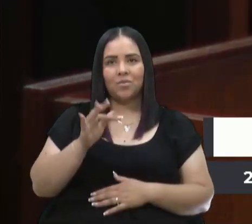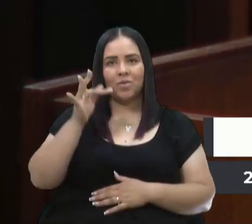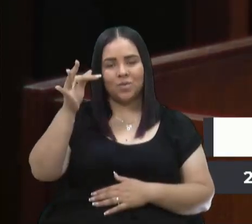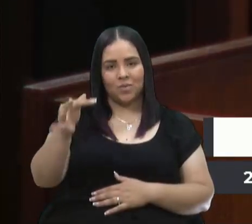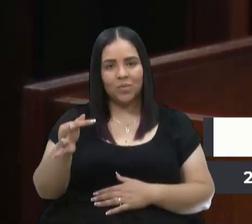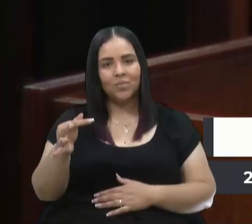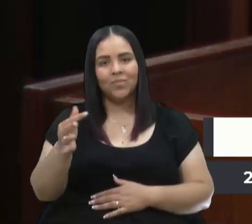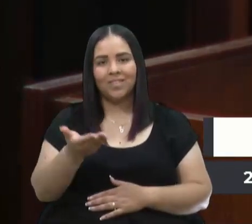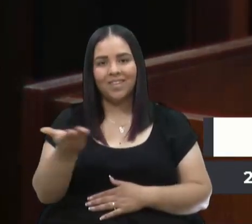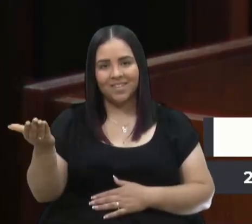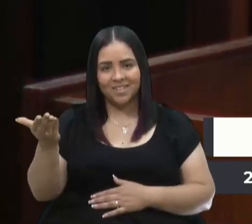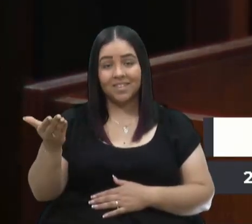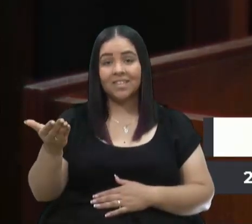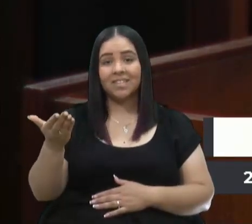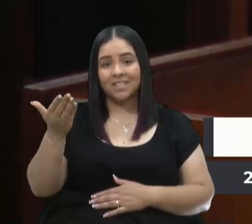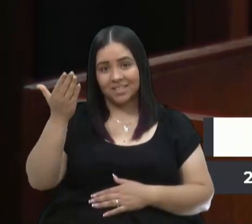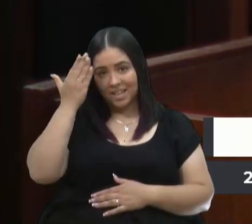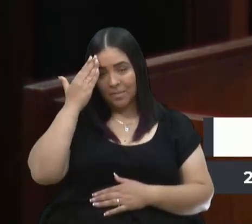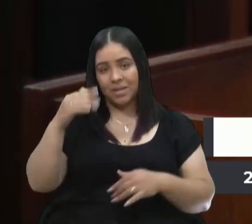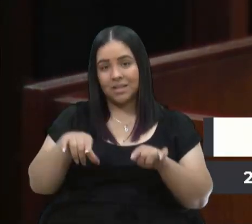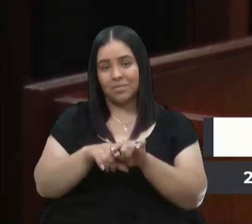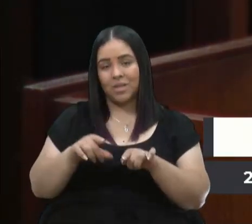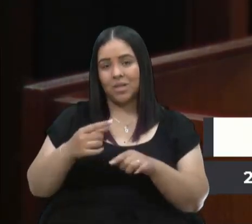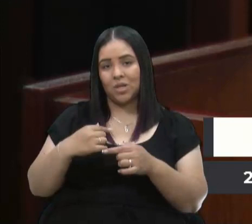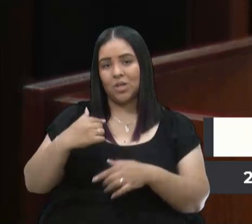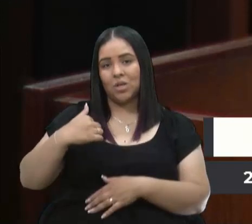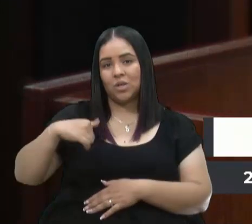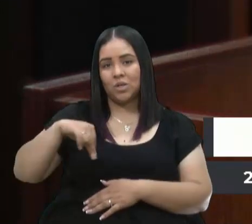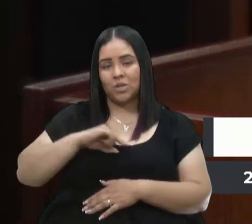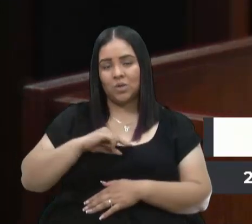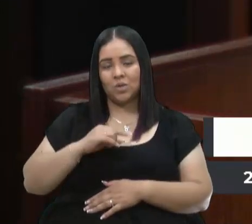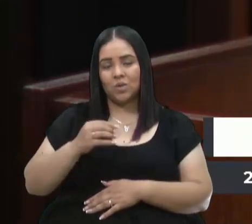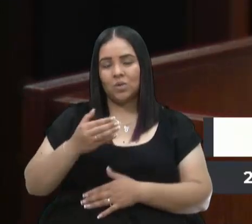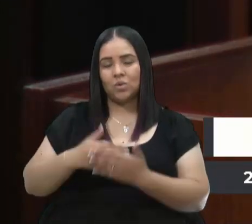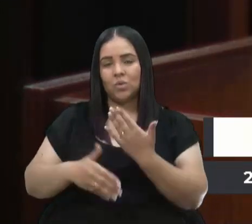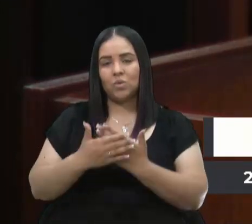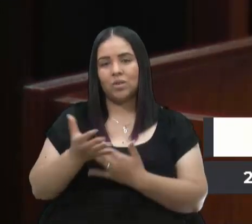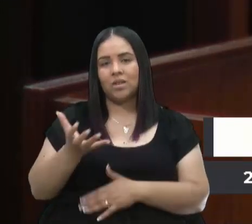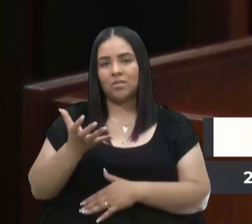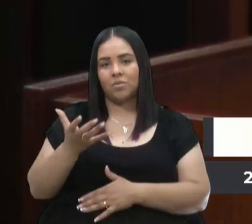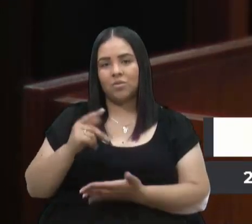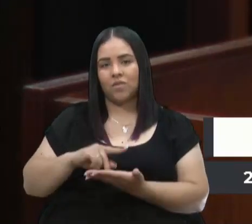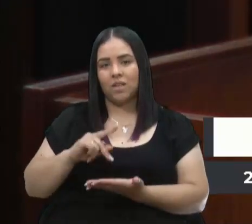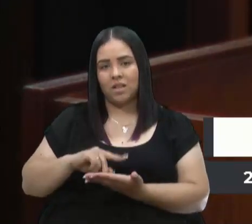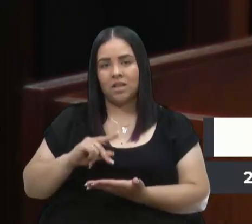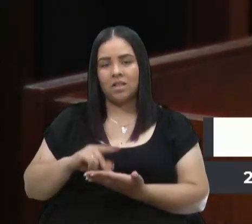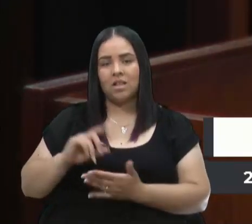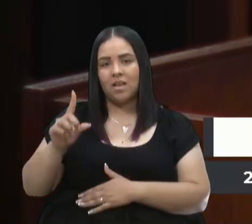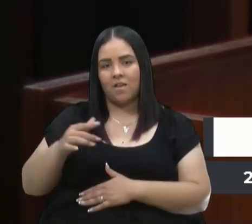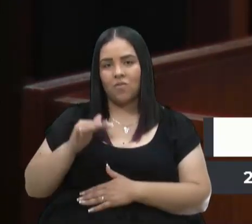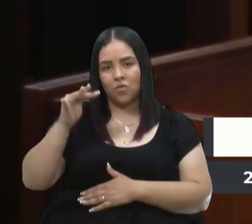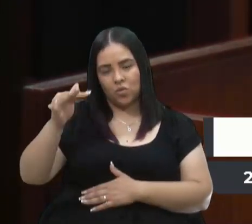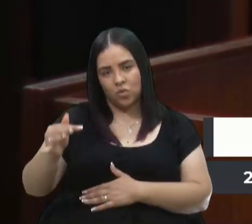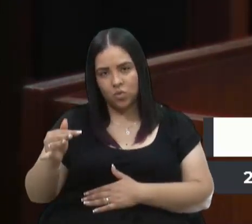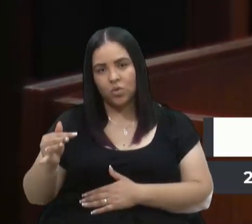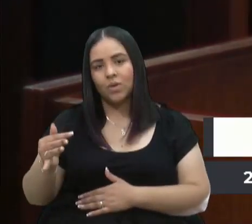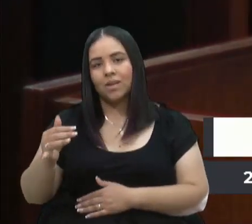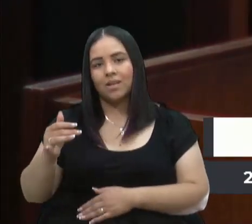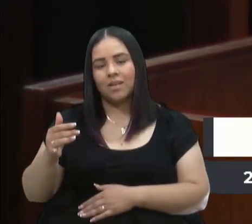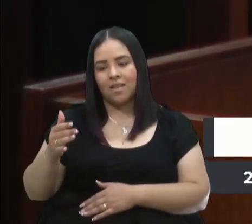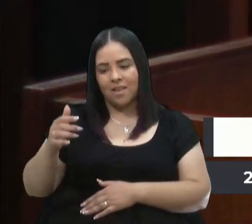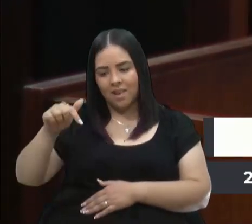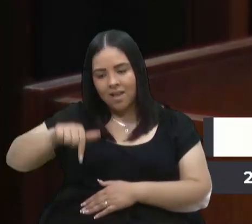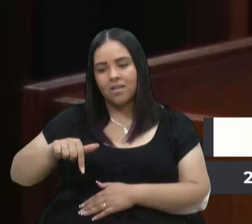Sul. E sei também que o que todos nós queremos, sem dúvida nenhuma, é que esse futuro, e nesse